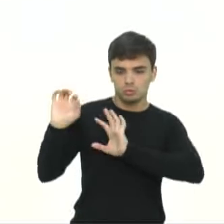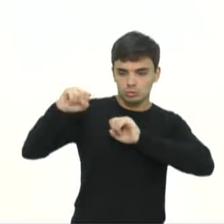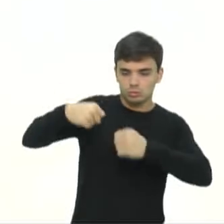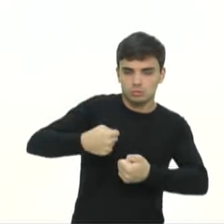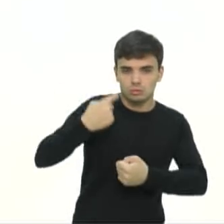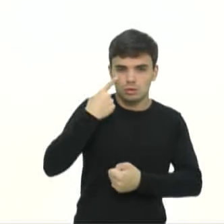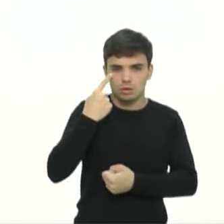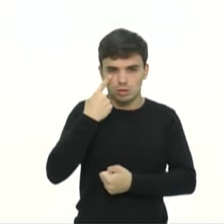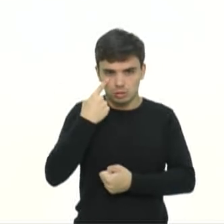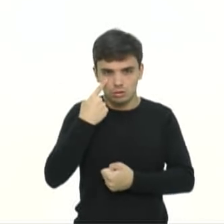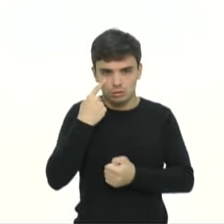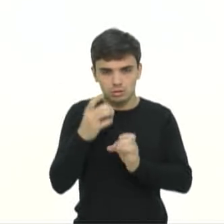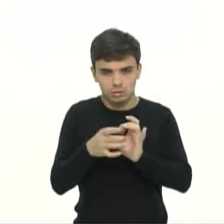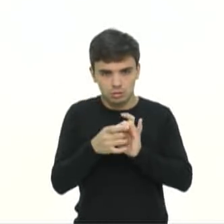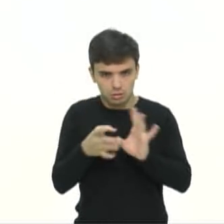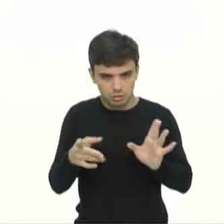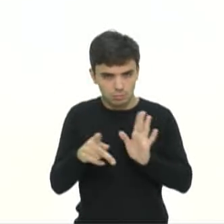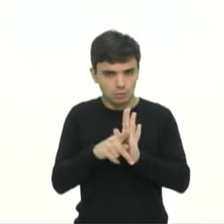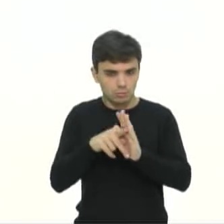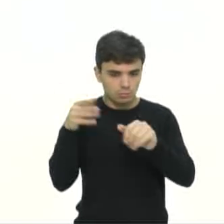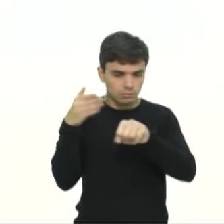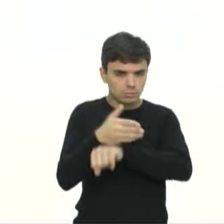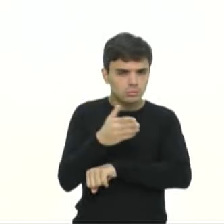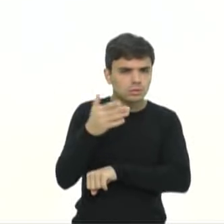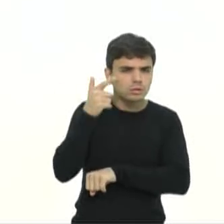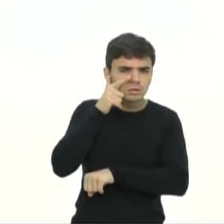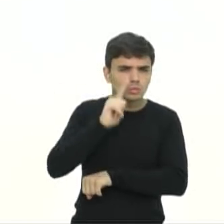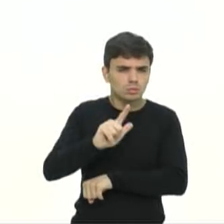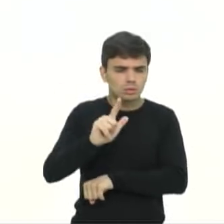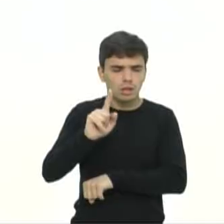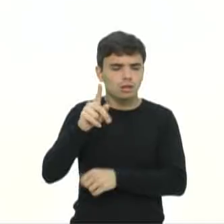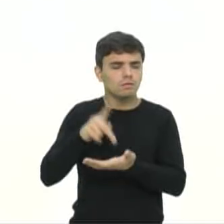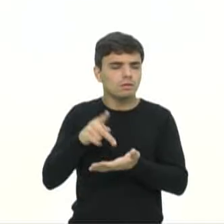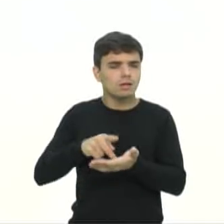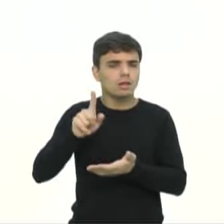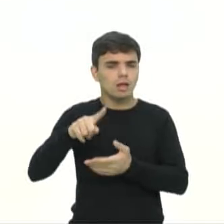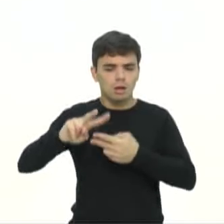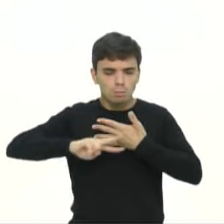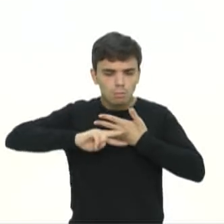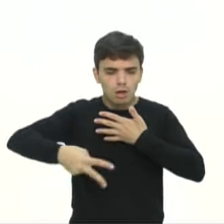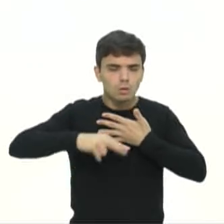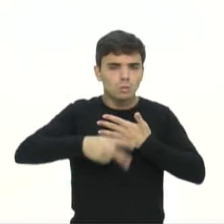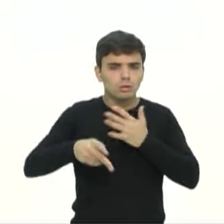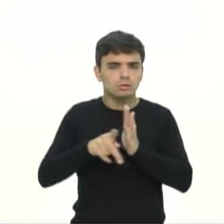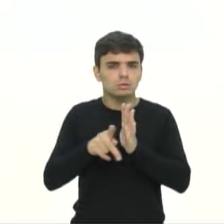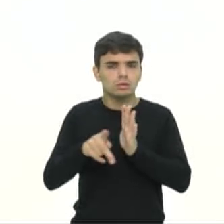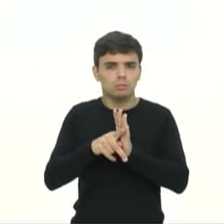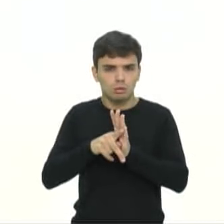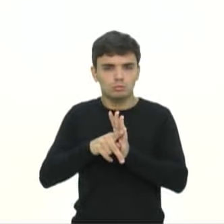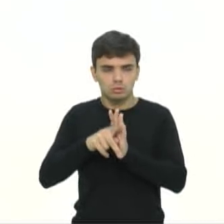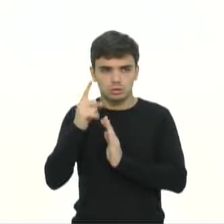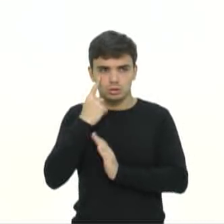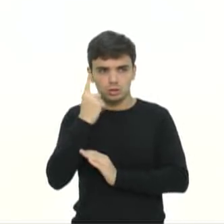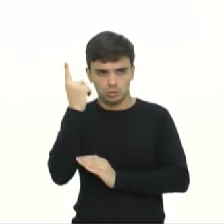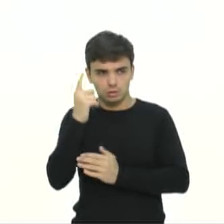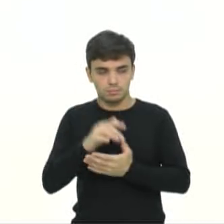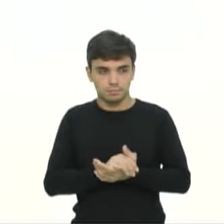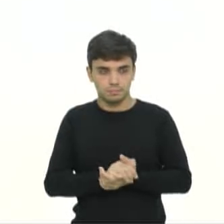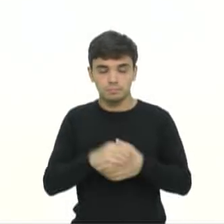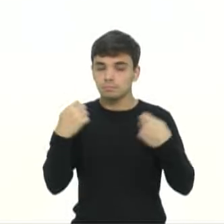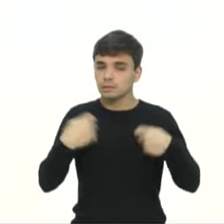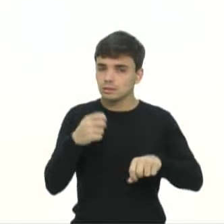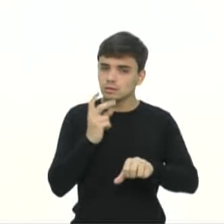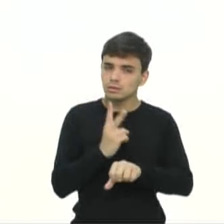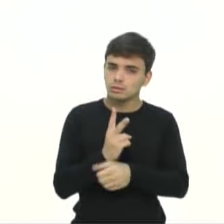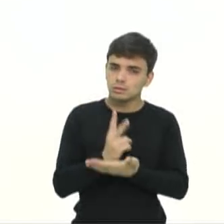vencer, que nós já havíamos visto lá na frente, né? Na verdade é uma consequência do Seiuku Zeiyo, pois como preciso sempre